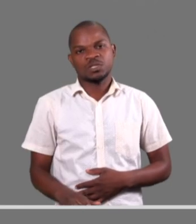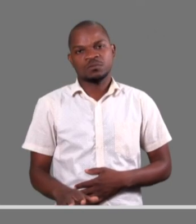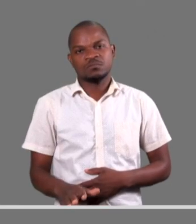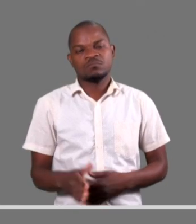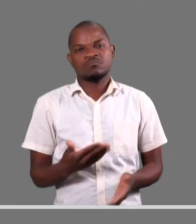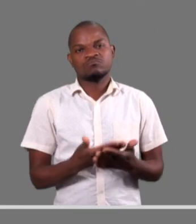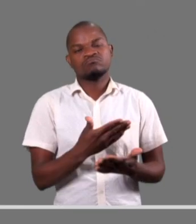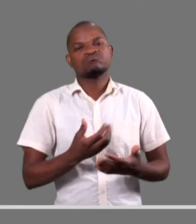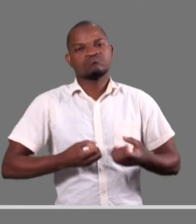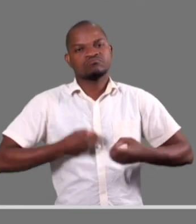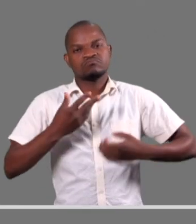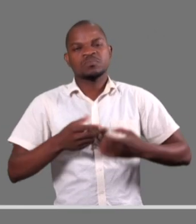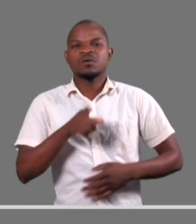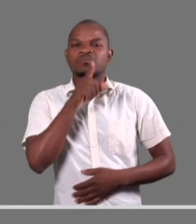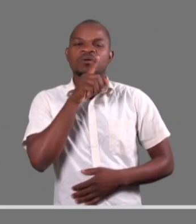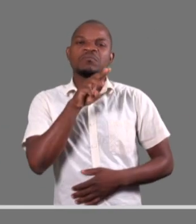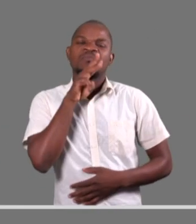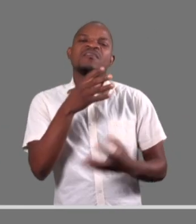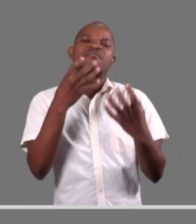Não tem pai, não tem.